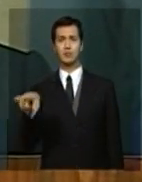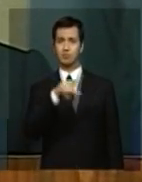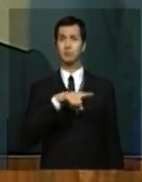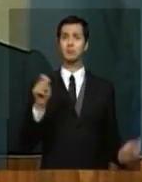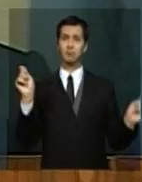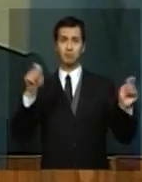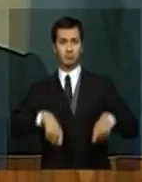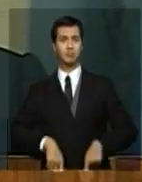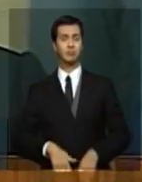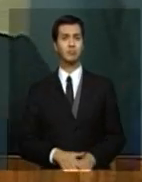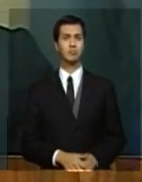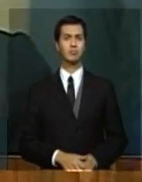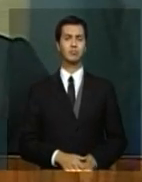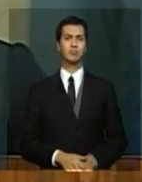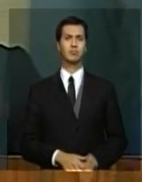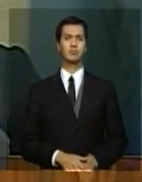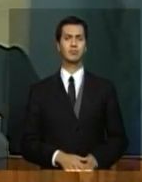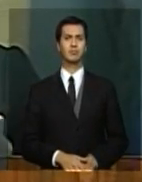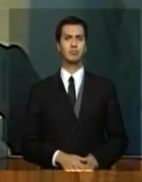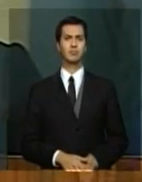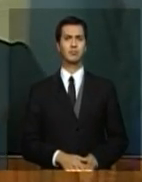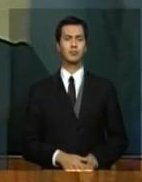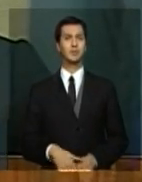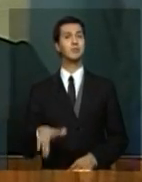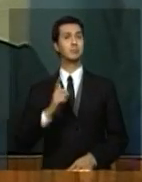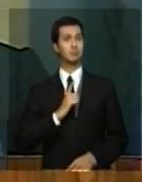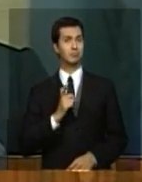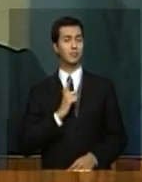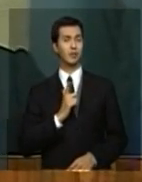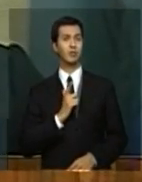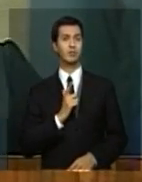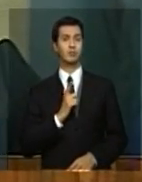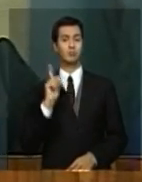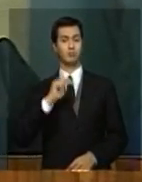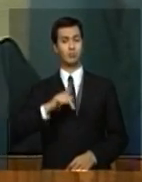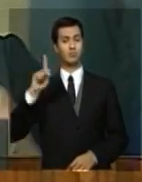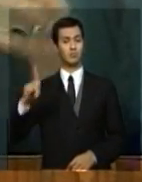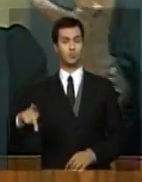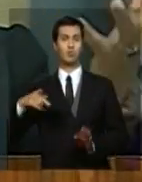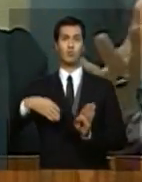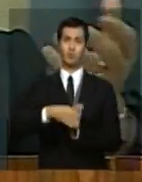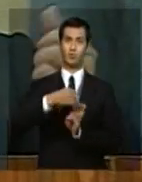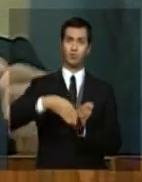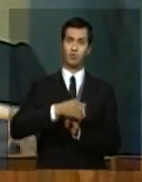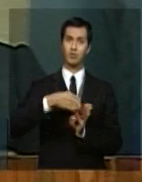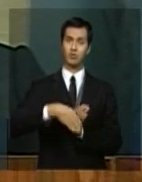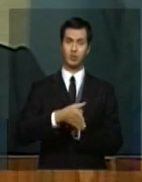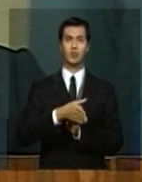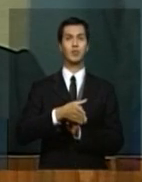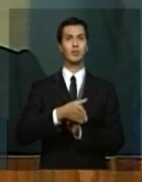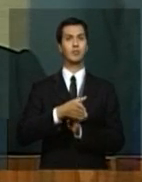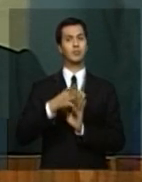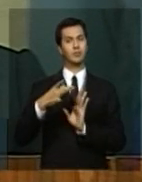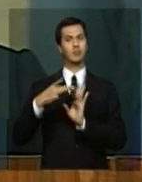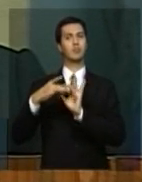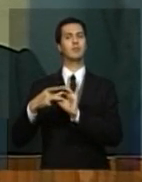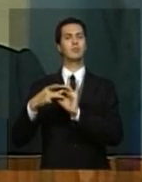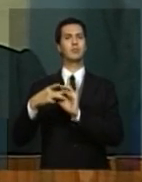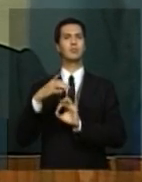e terem alguma orientadora ou algum orientador que é da linha de